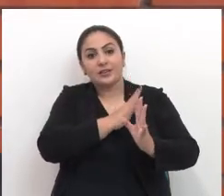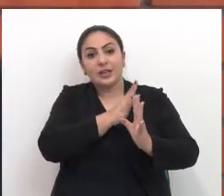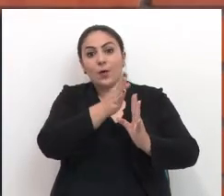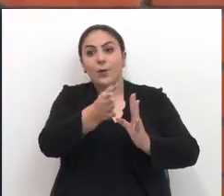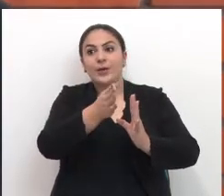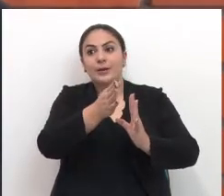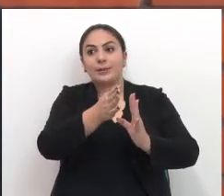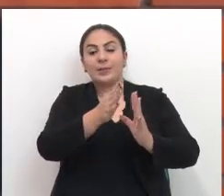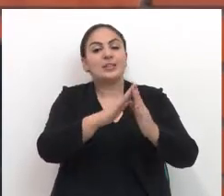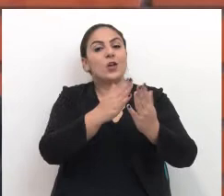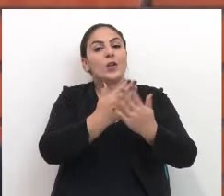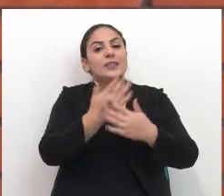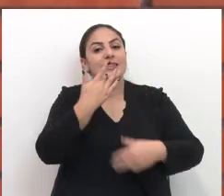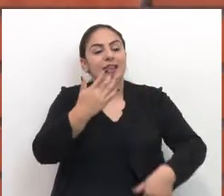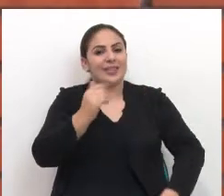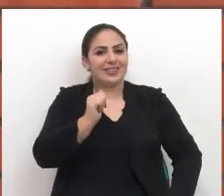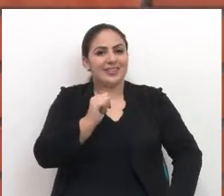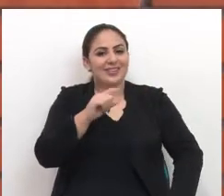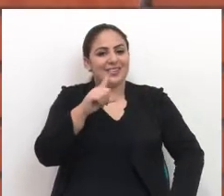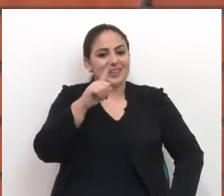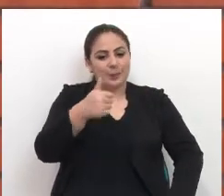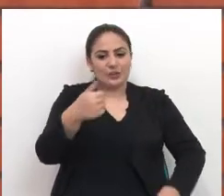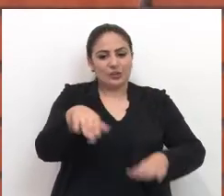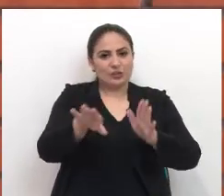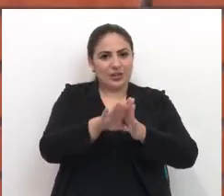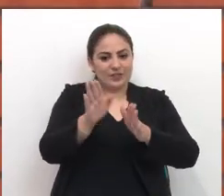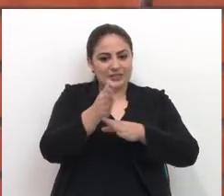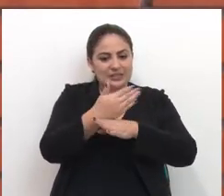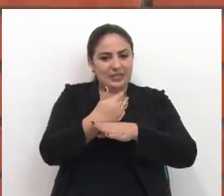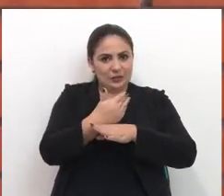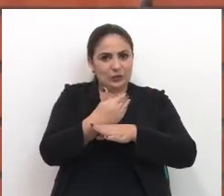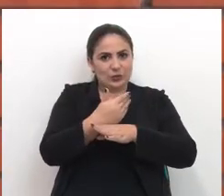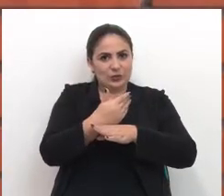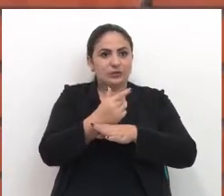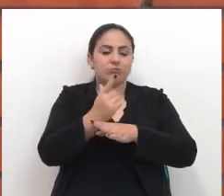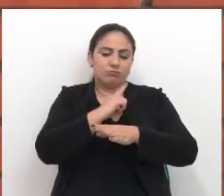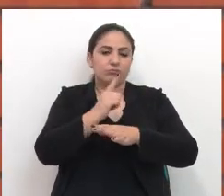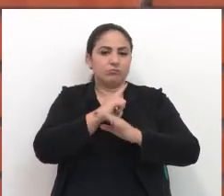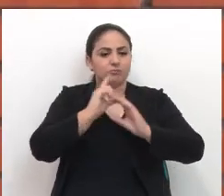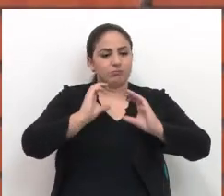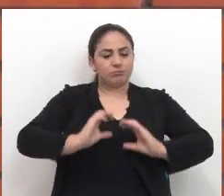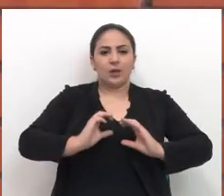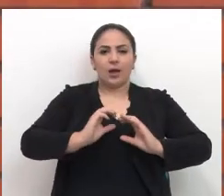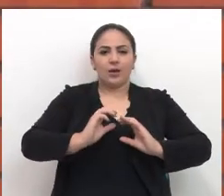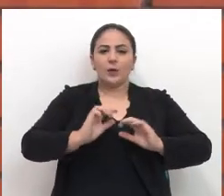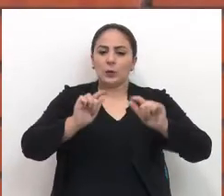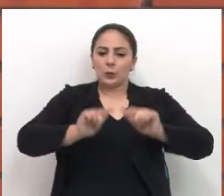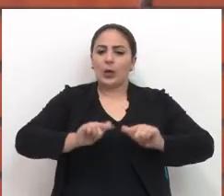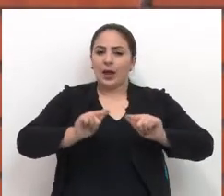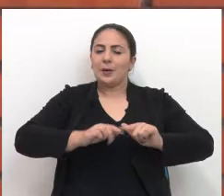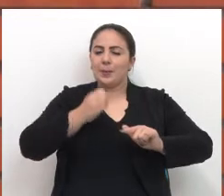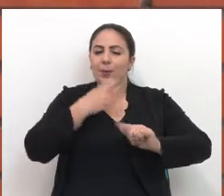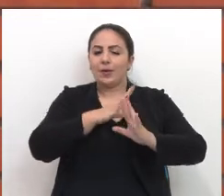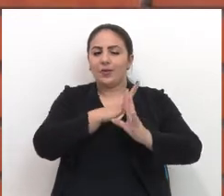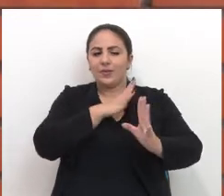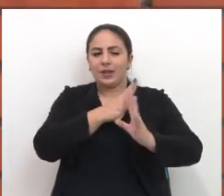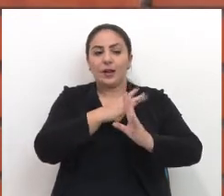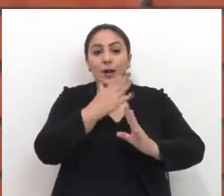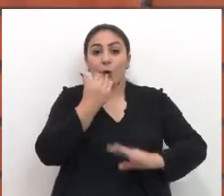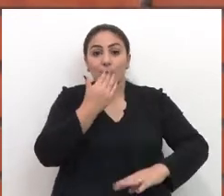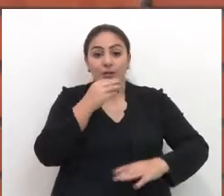ir para a escola de tarde. Então eu ficava, quanto mais cedo eu chegava, tinha uma posição bacana na